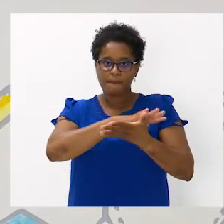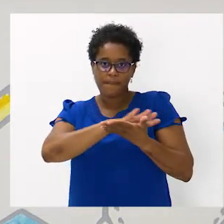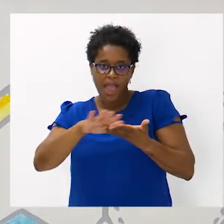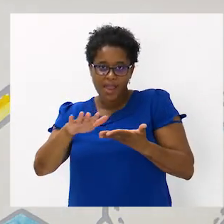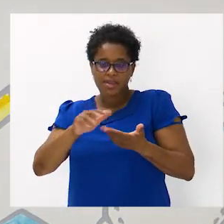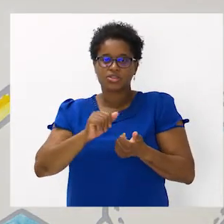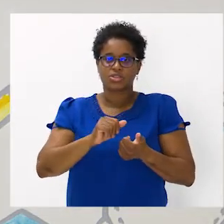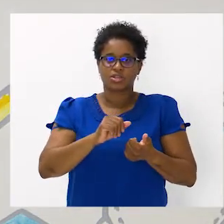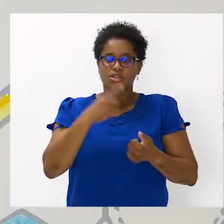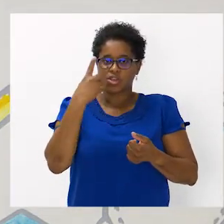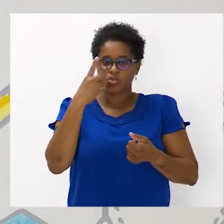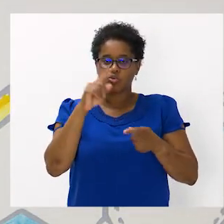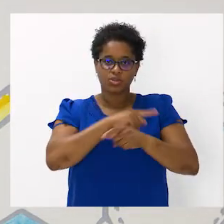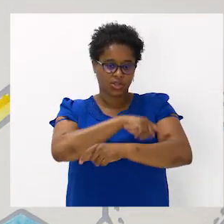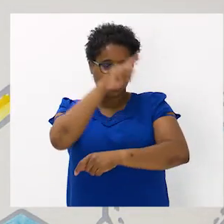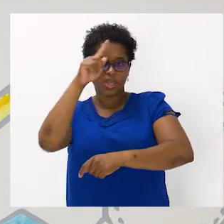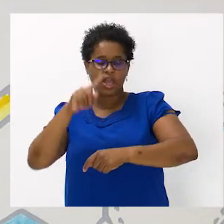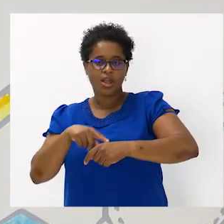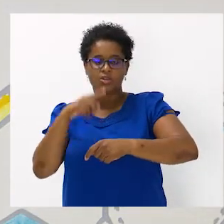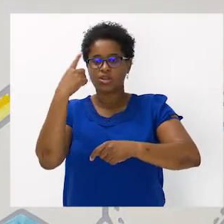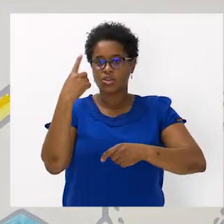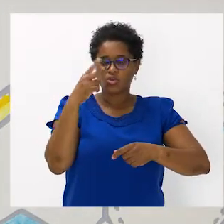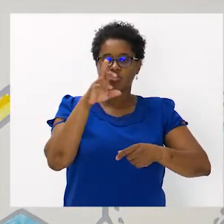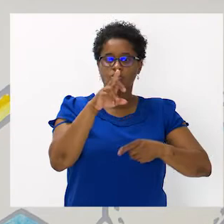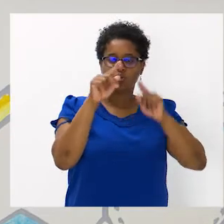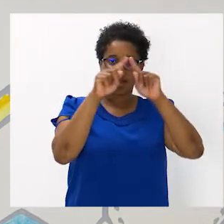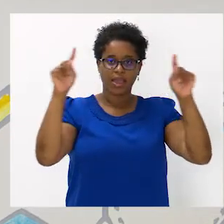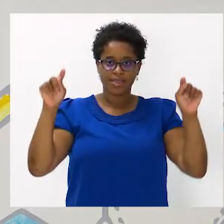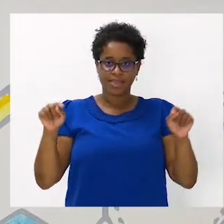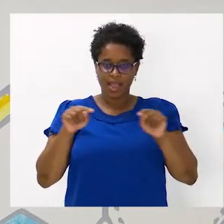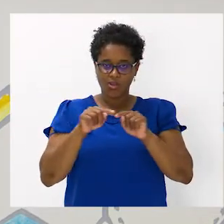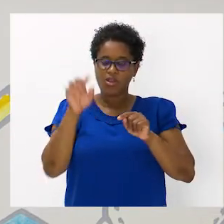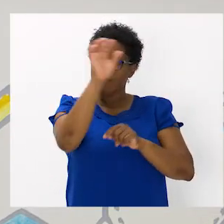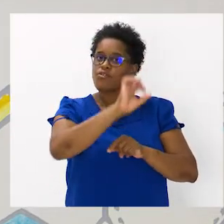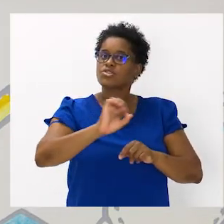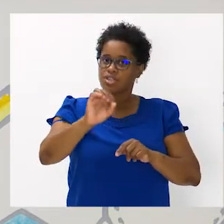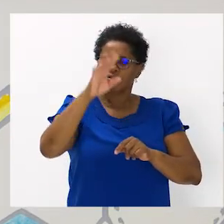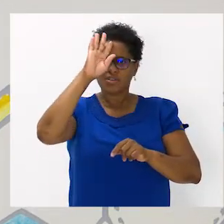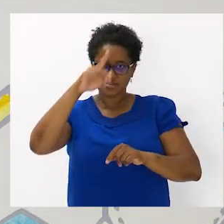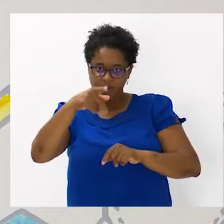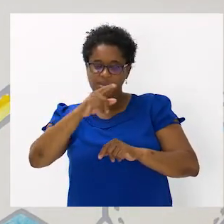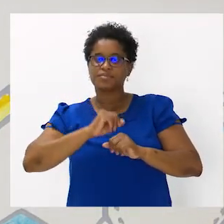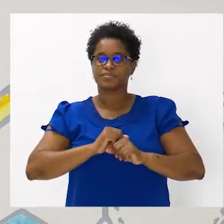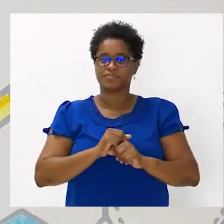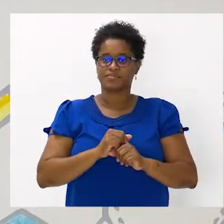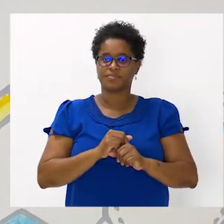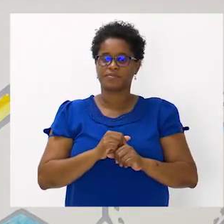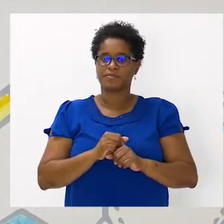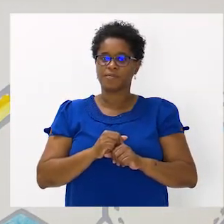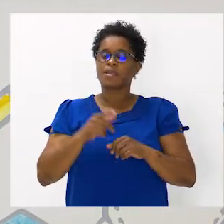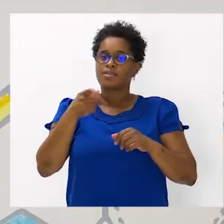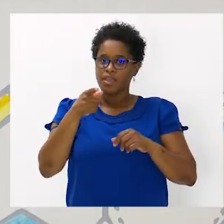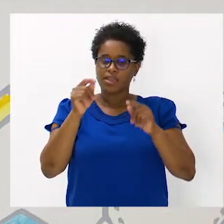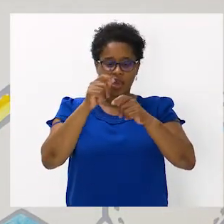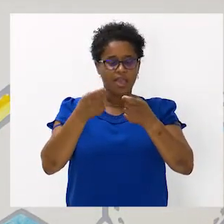não é? Temos um triângulo e um retângulo, mas vocês é que vão descobrir. Então, tem